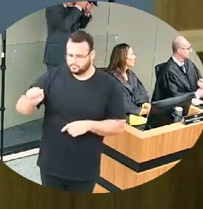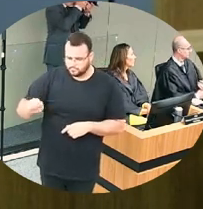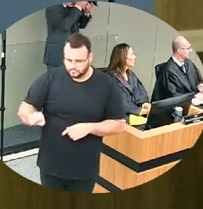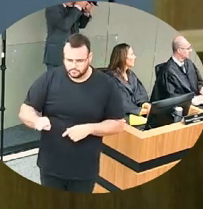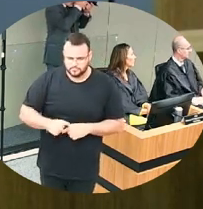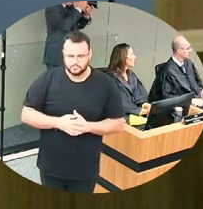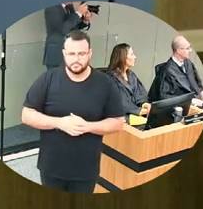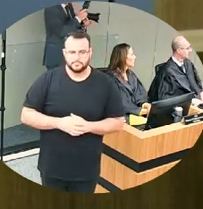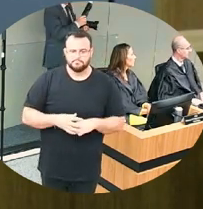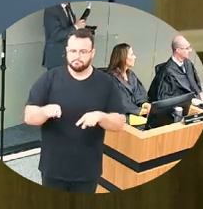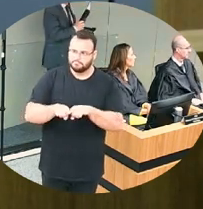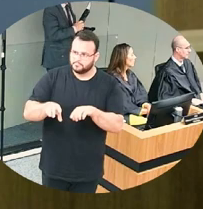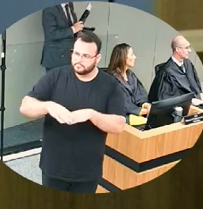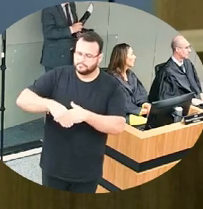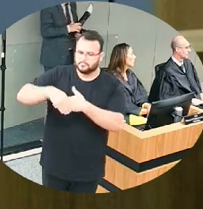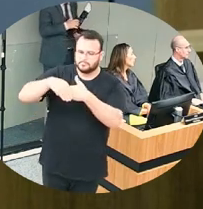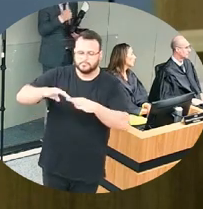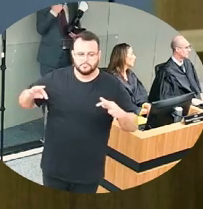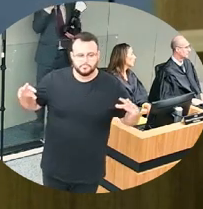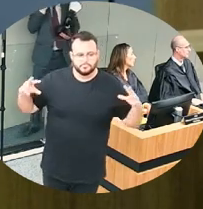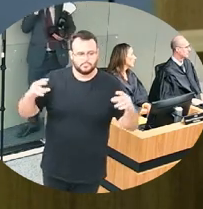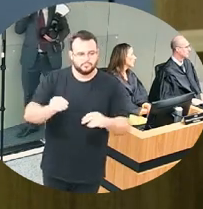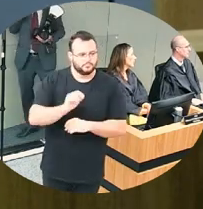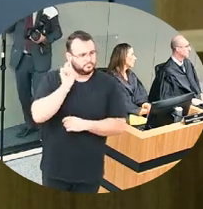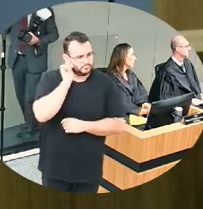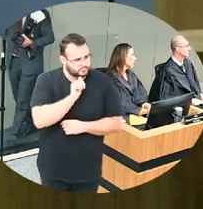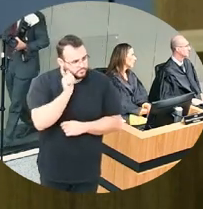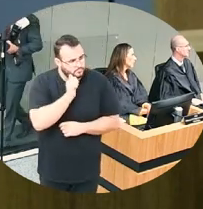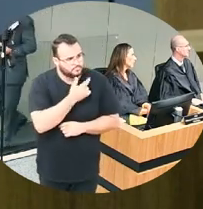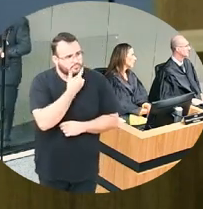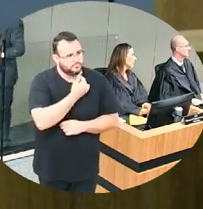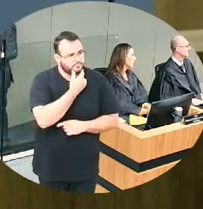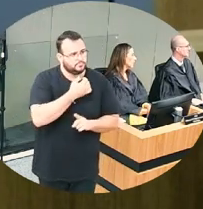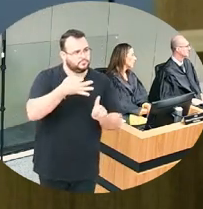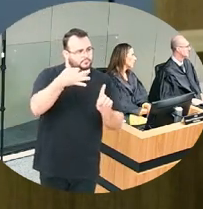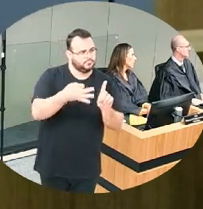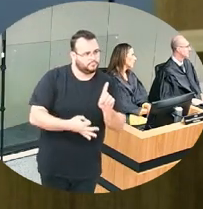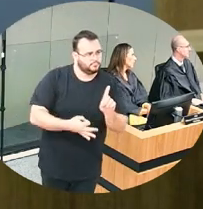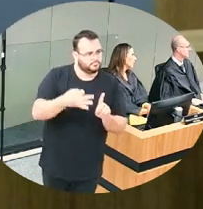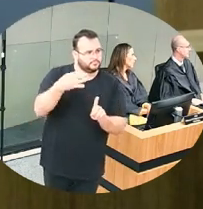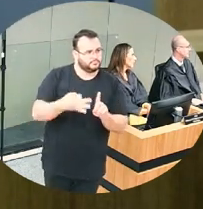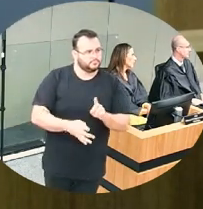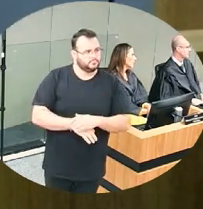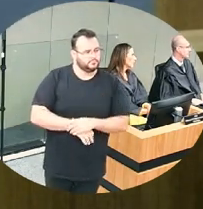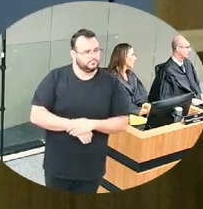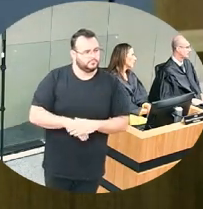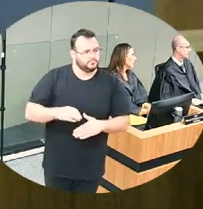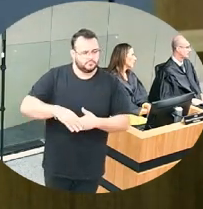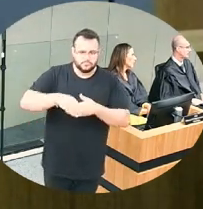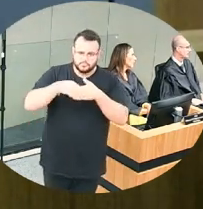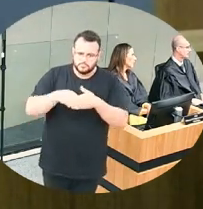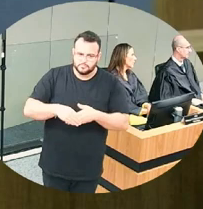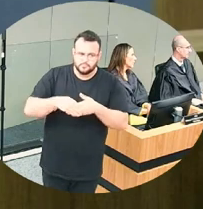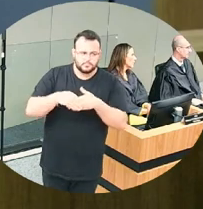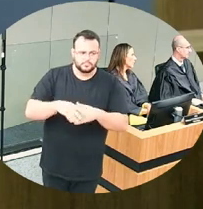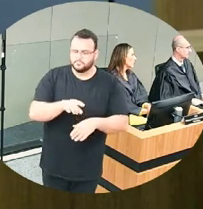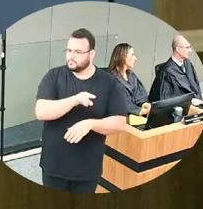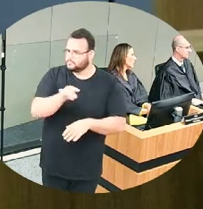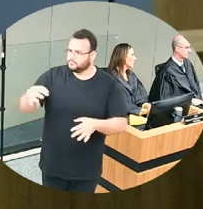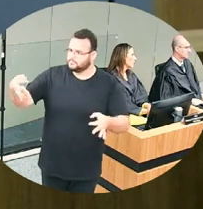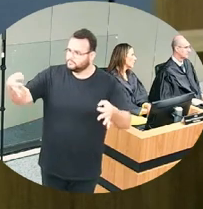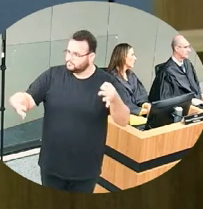Menegaz cumprimentar todos os senhores e as senhoras desembargadores e desembargadoras cumprimentar os nossos